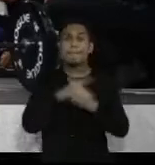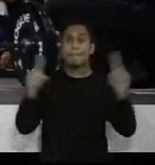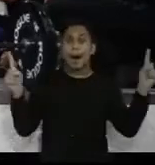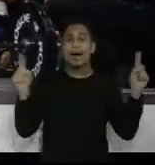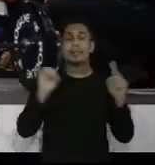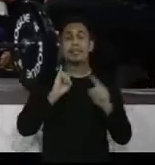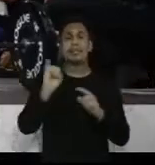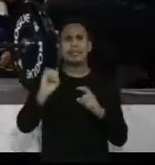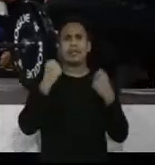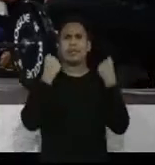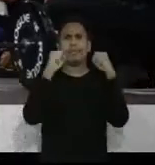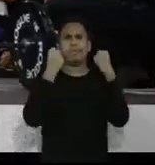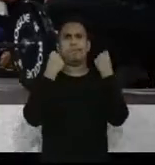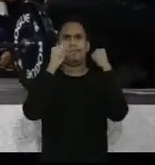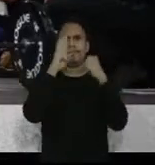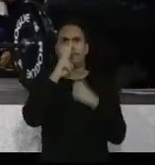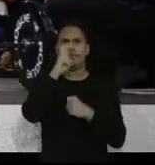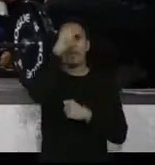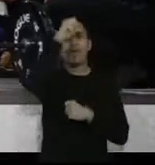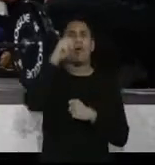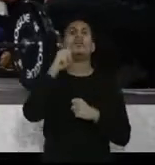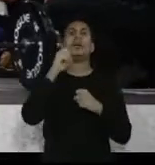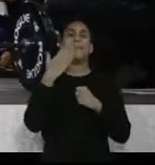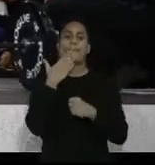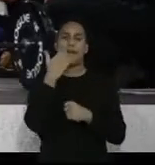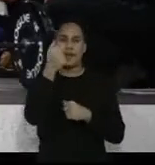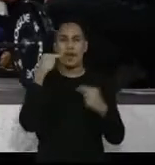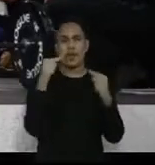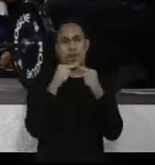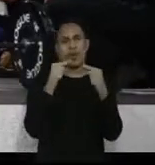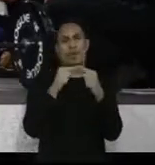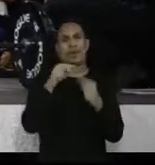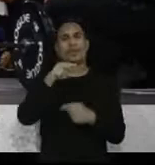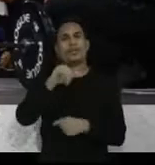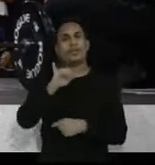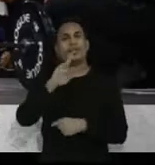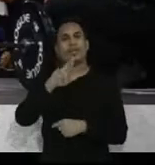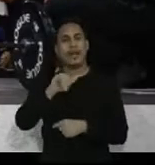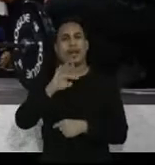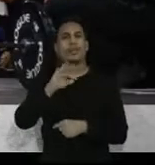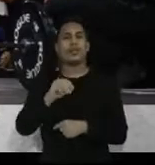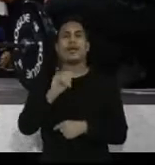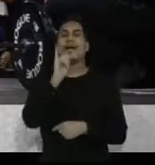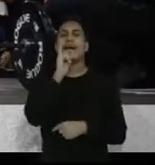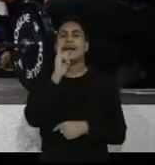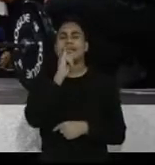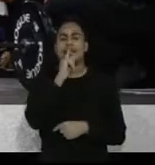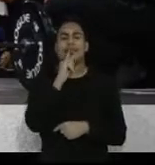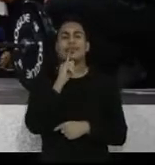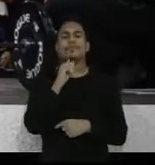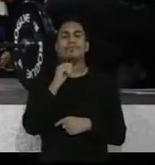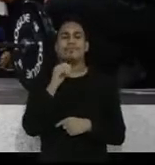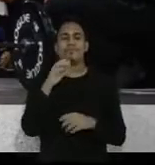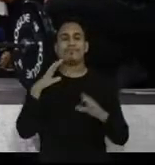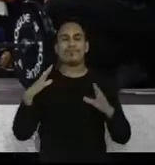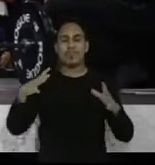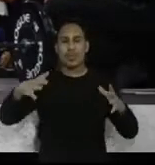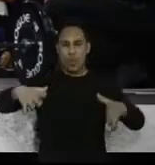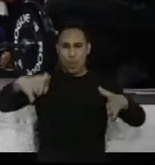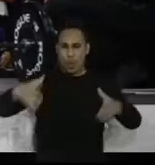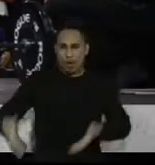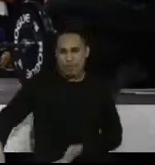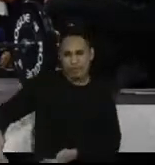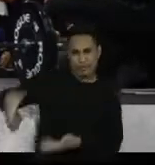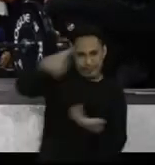entrar em ação. E aí, por exemplo, o CrossFit, que eu trouxe aqui como exemplo de exercício de alta intensidade, mas a gente pode pensar, por exemplo,